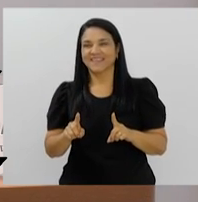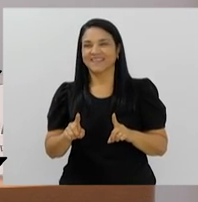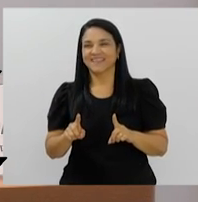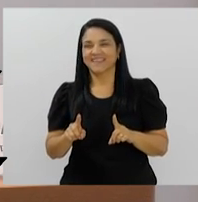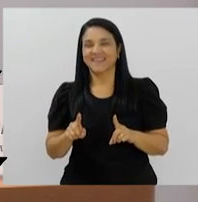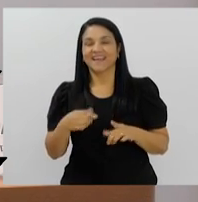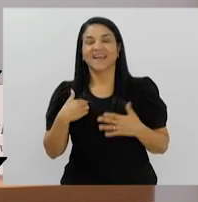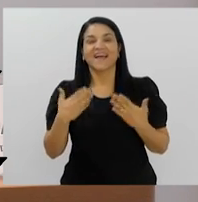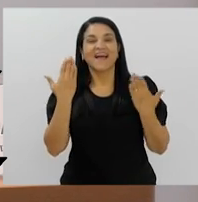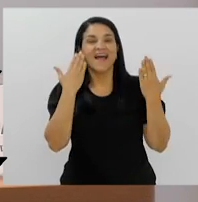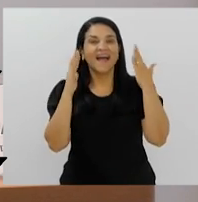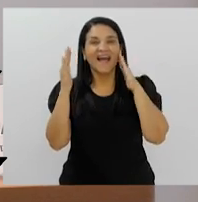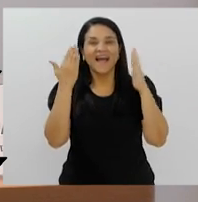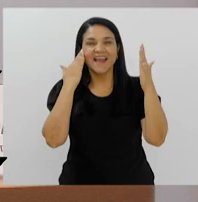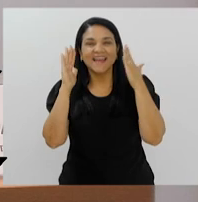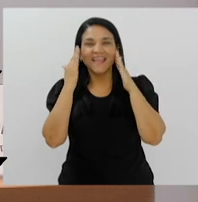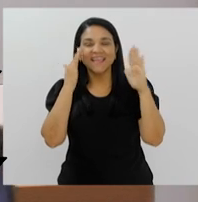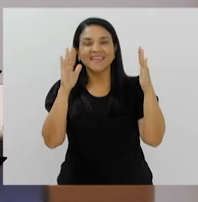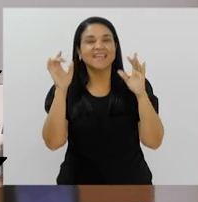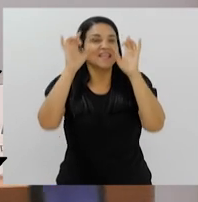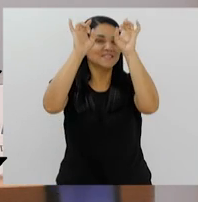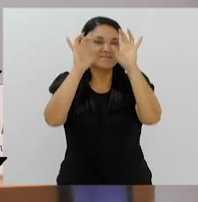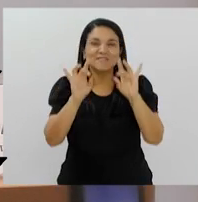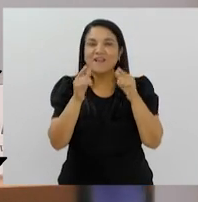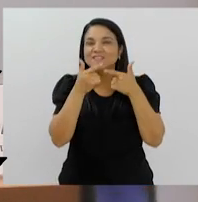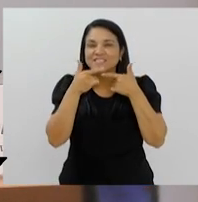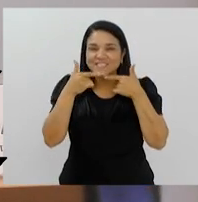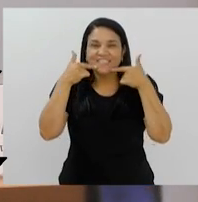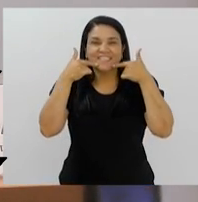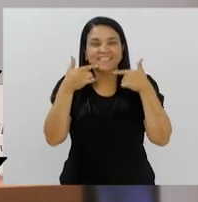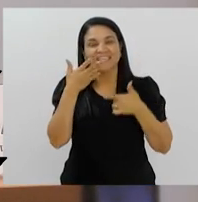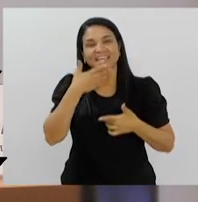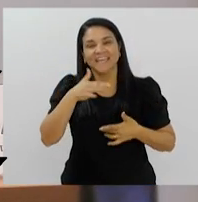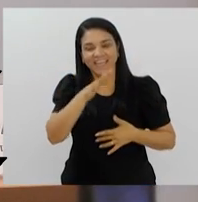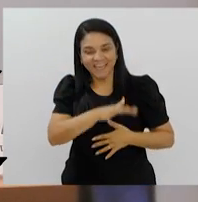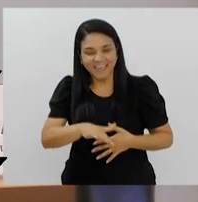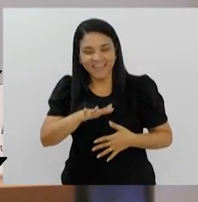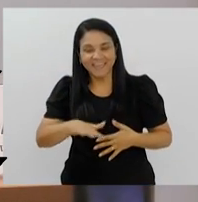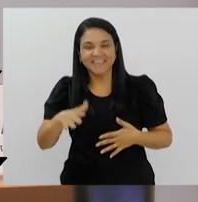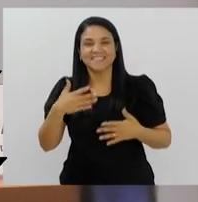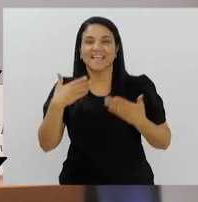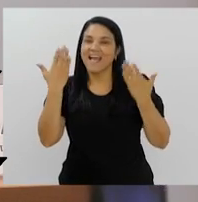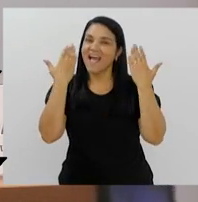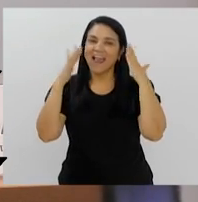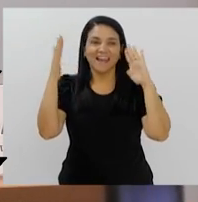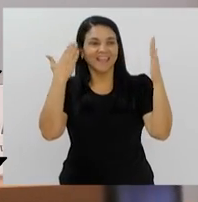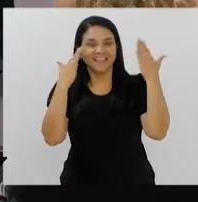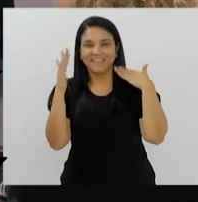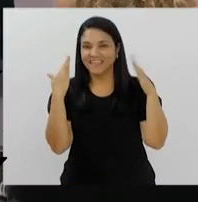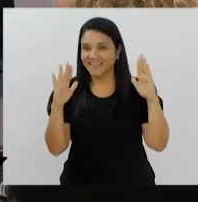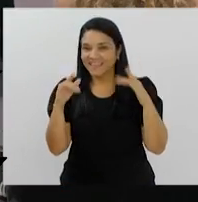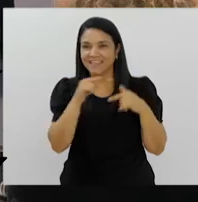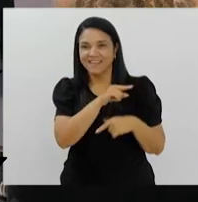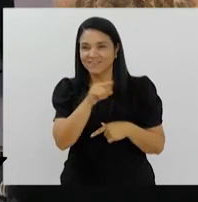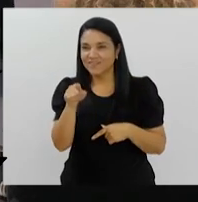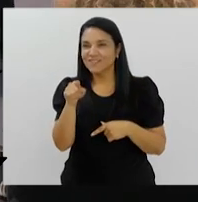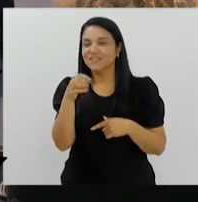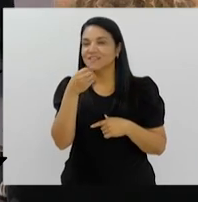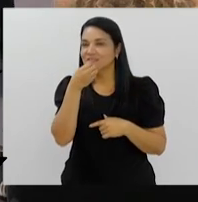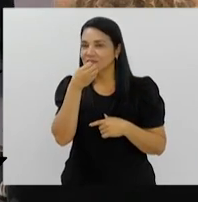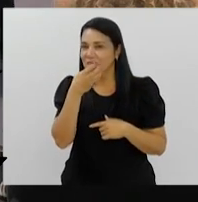sorriso ele é muito Alegre alegria você está